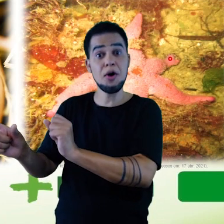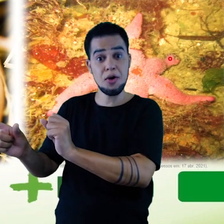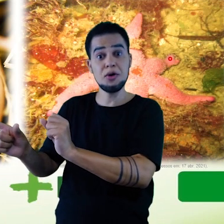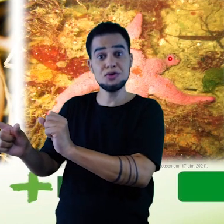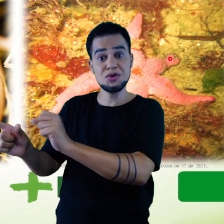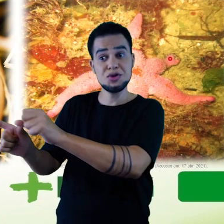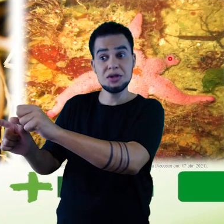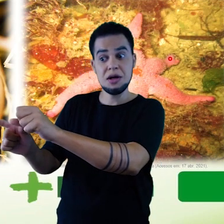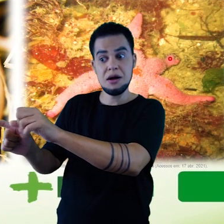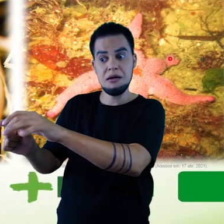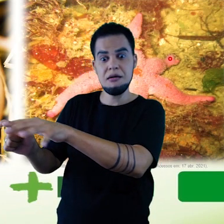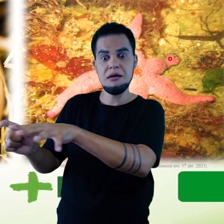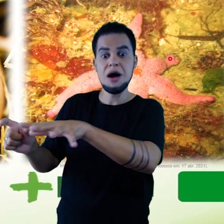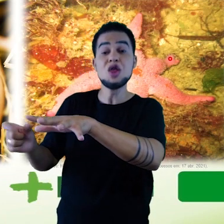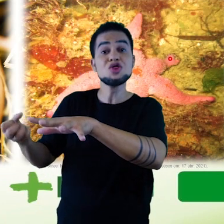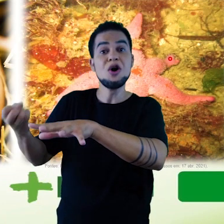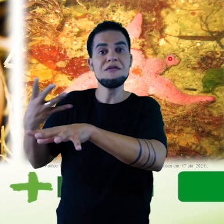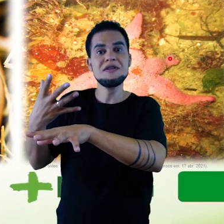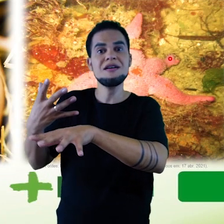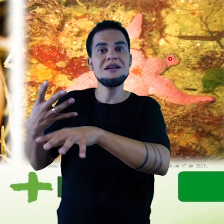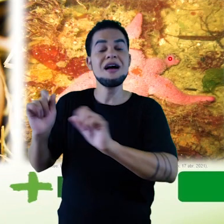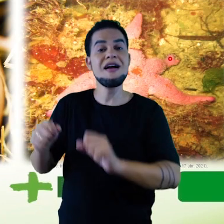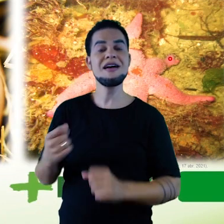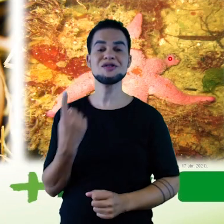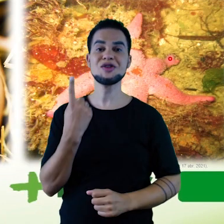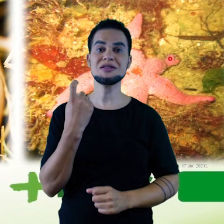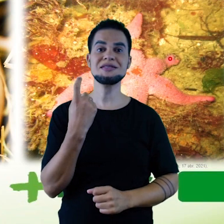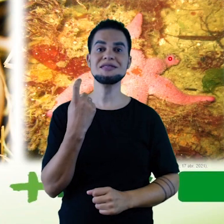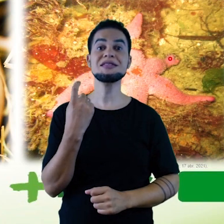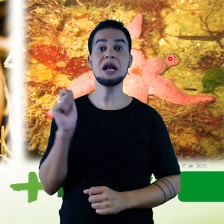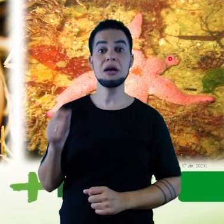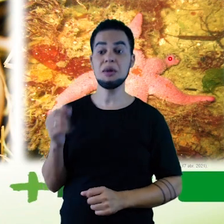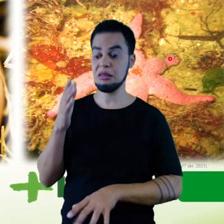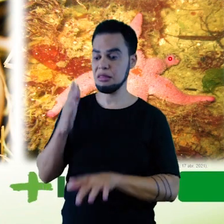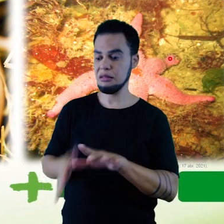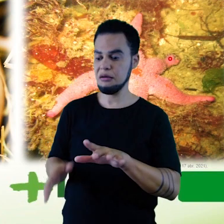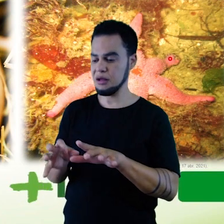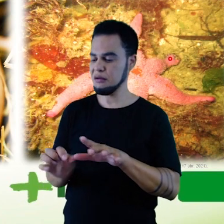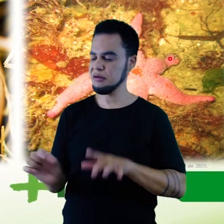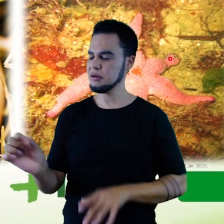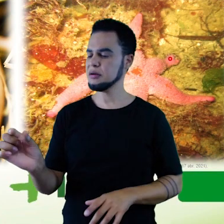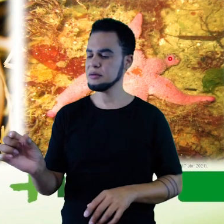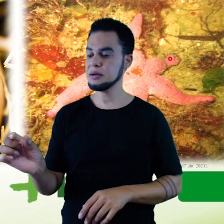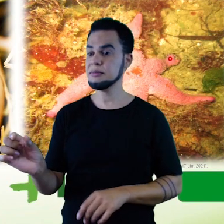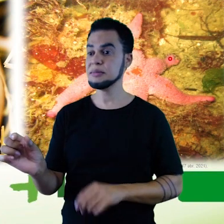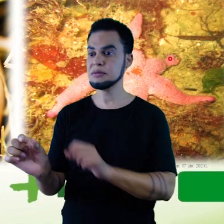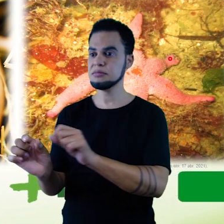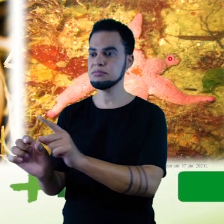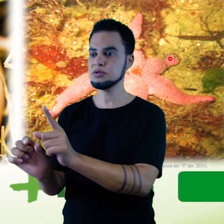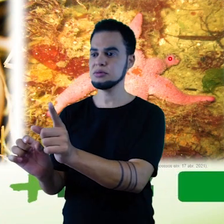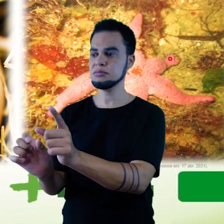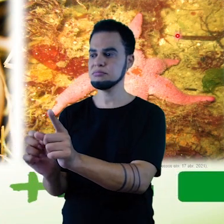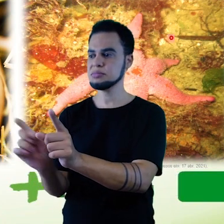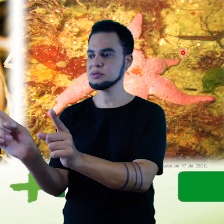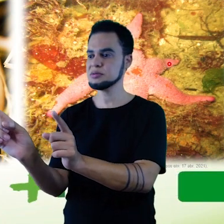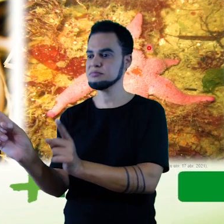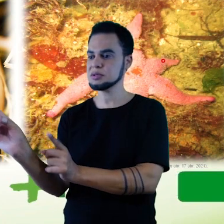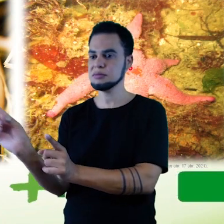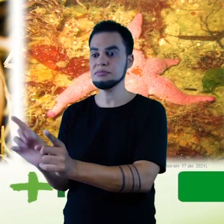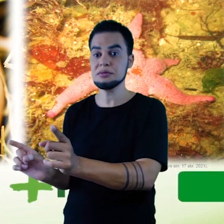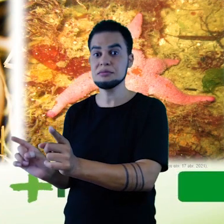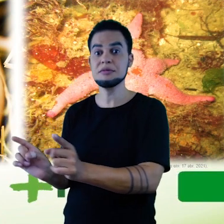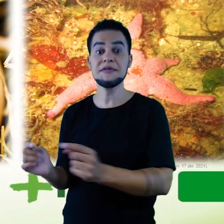estrela, sabe? Isso chama reprodução assexuada, que é um clone. Você vai ter duas estrelas clonadas,